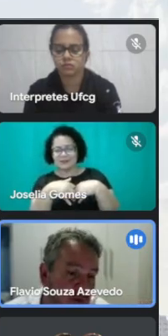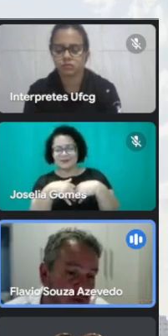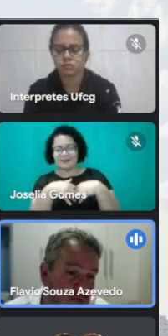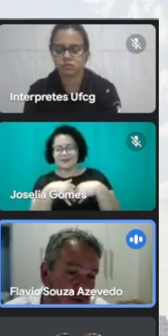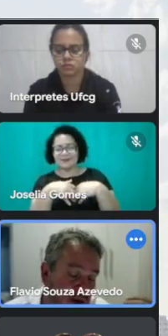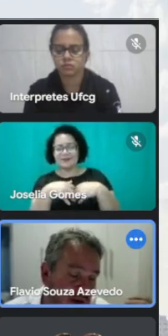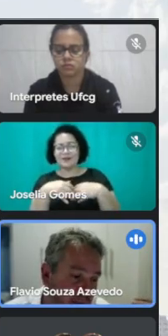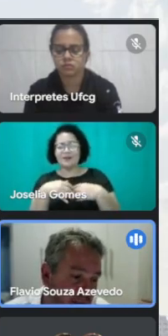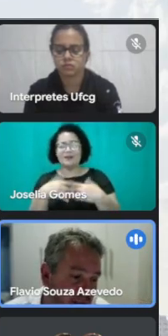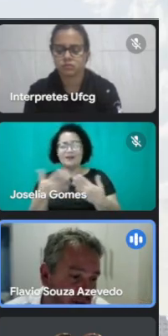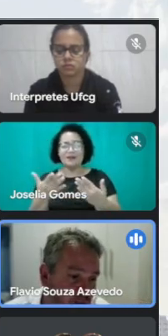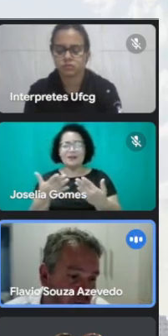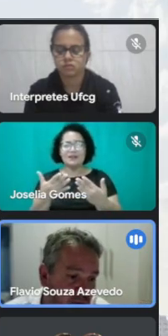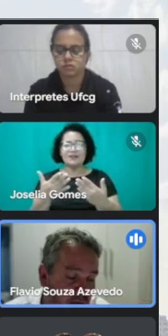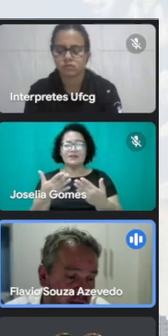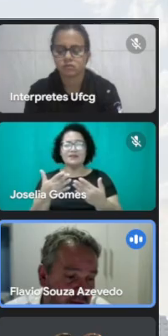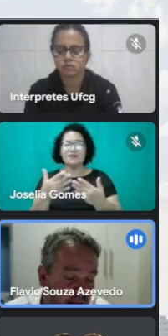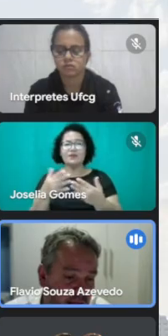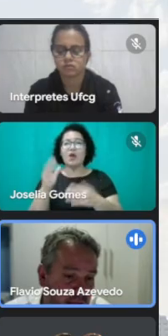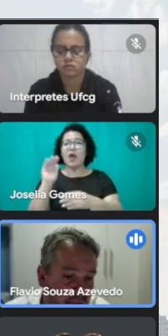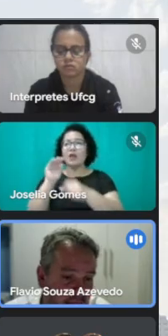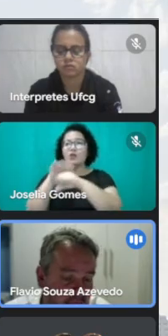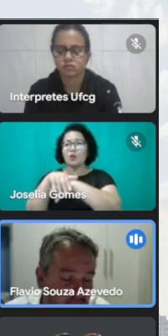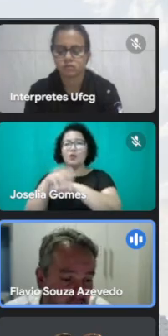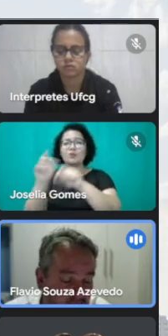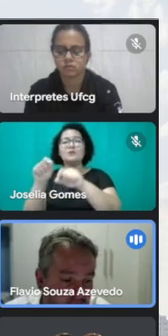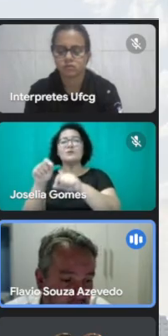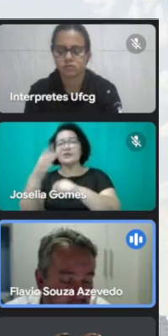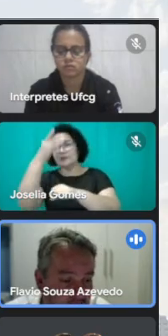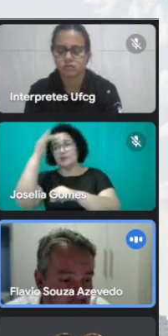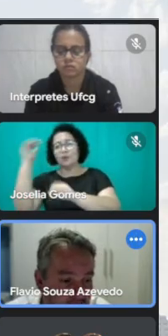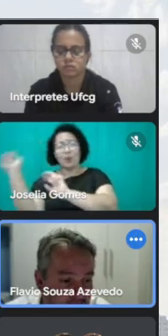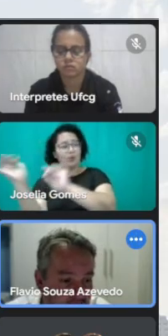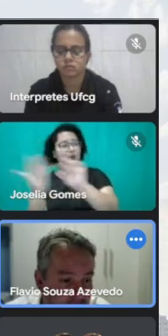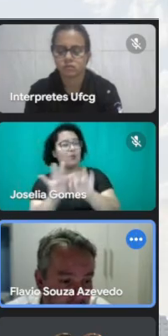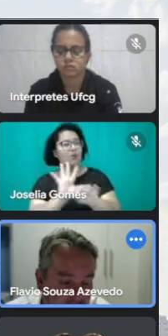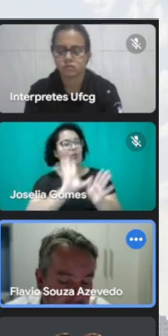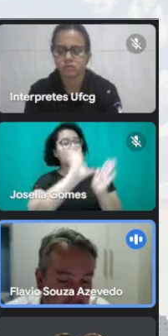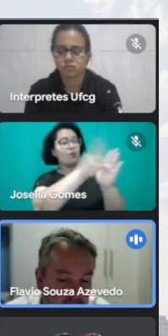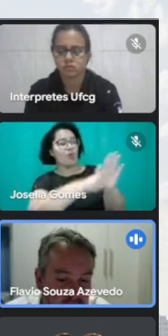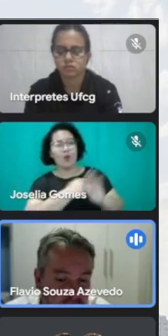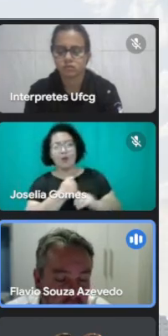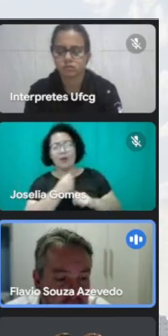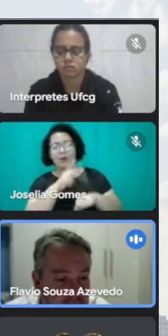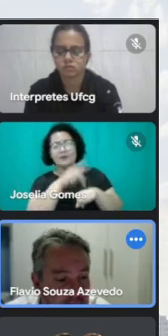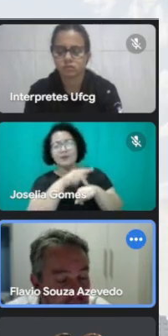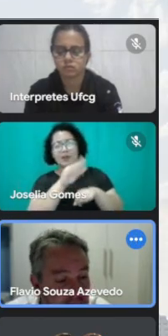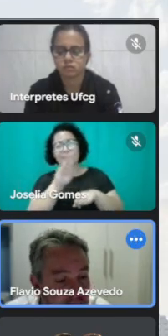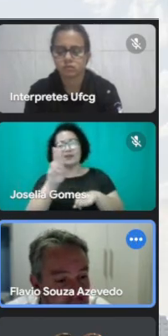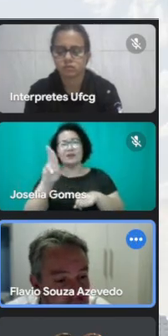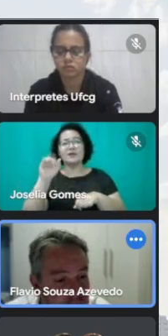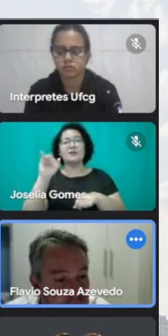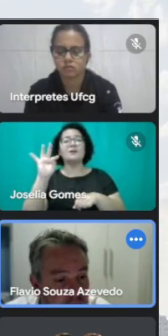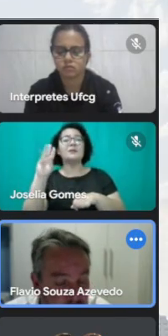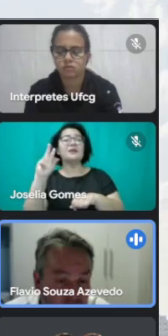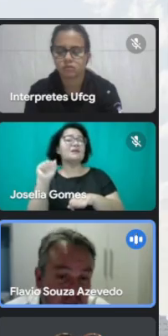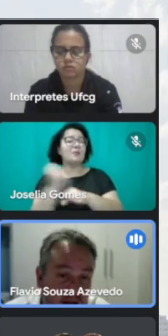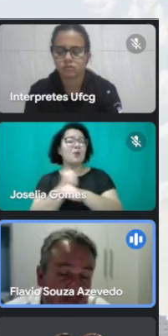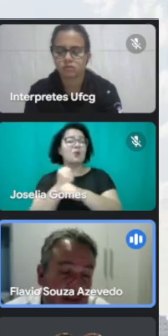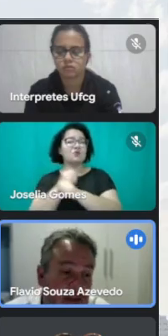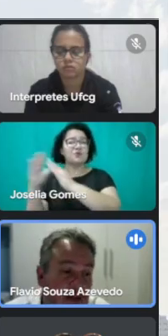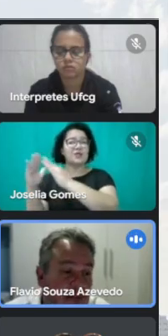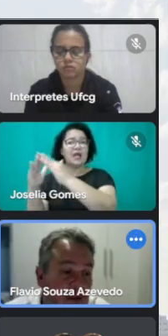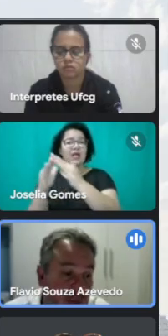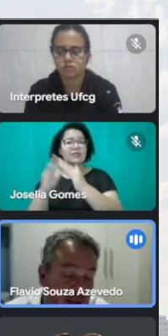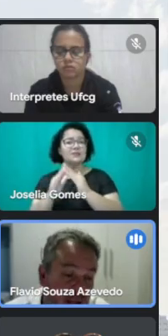ali, quando for na parte da noite, o povo vai lá, carrega a brita todinha do jardim, né, para construir a casa. Custa